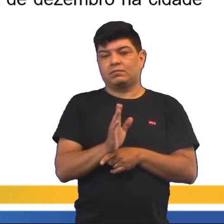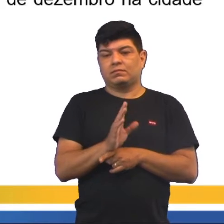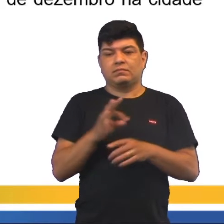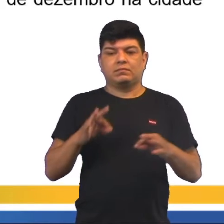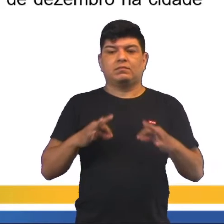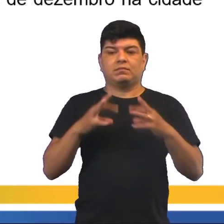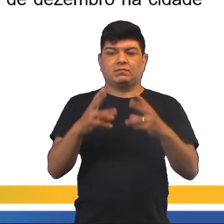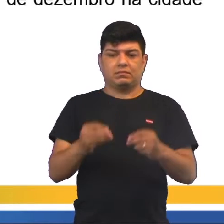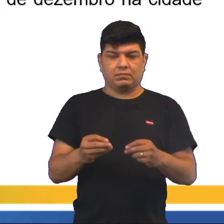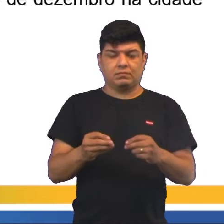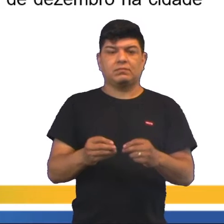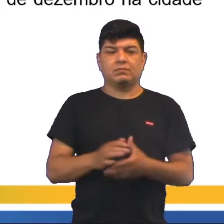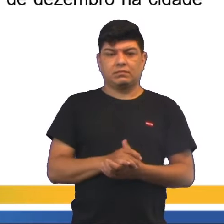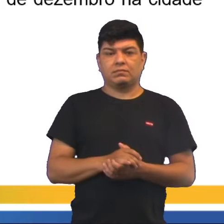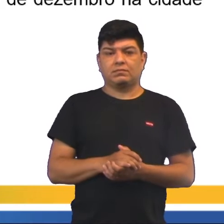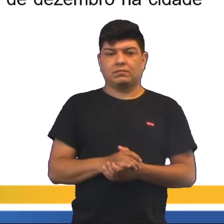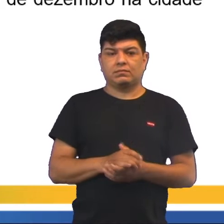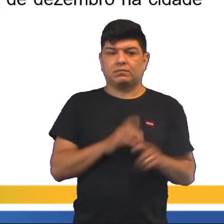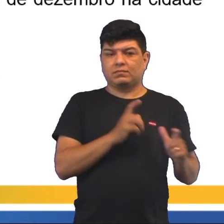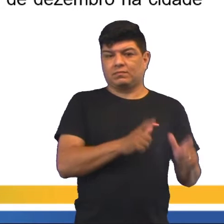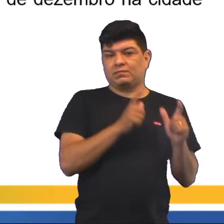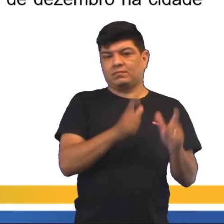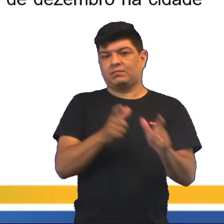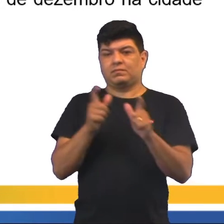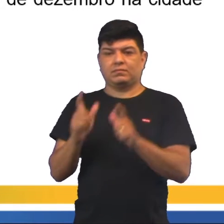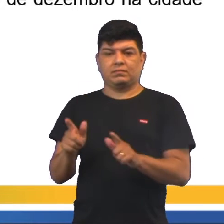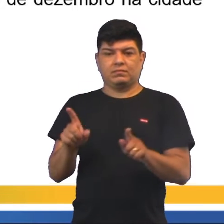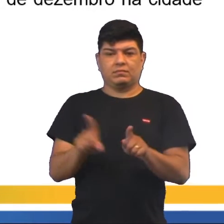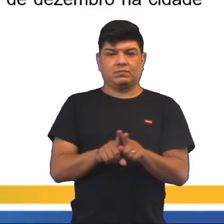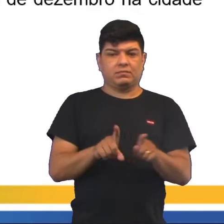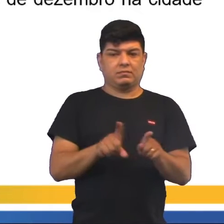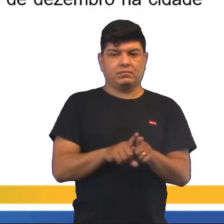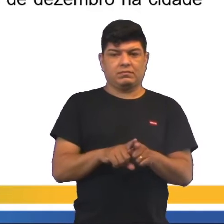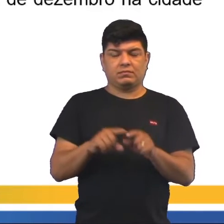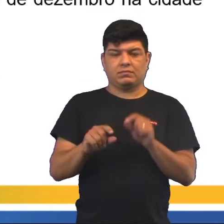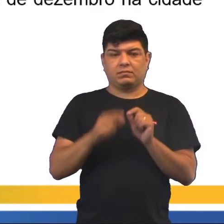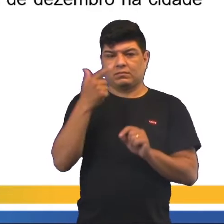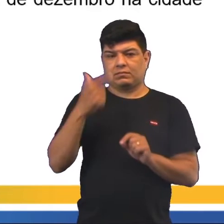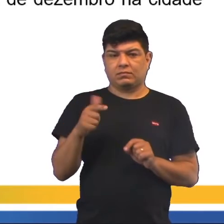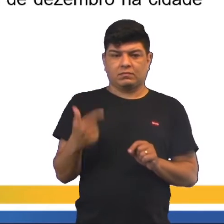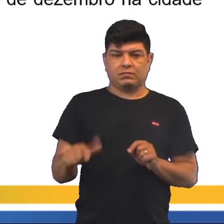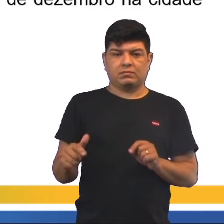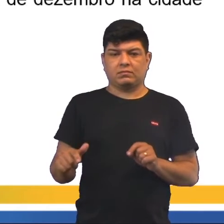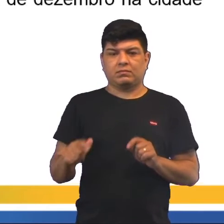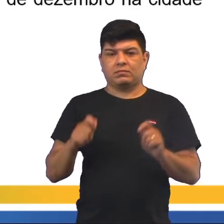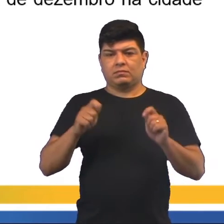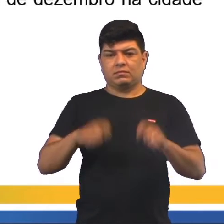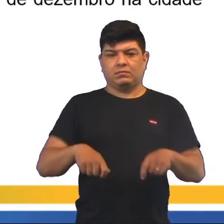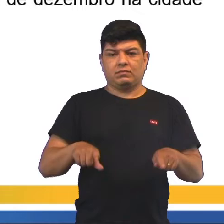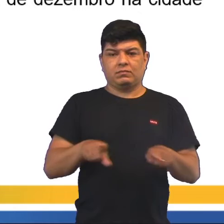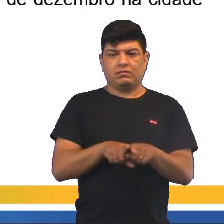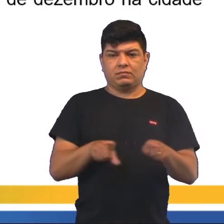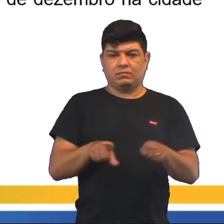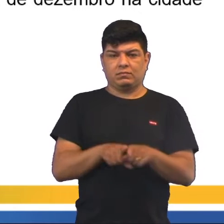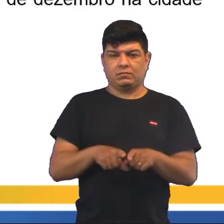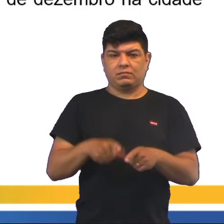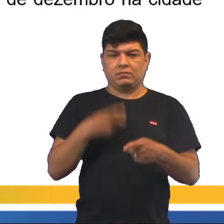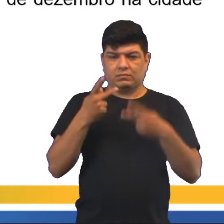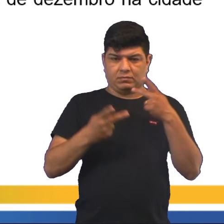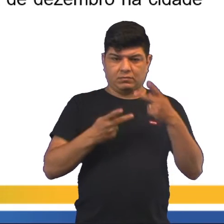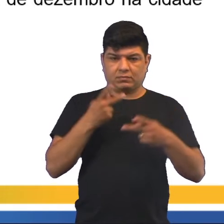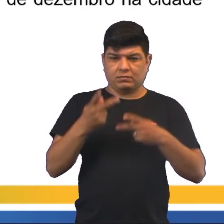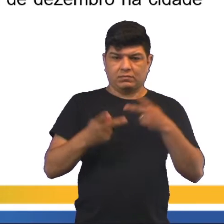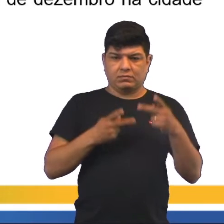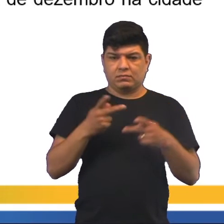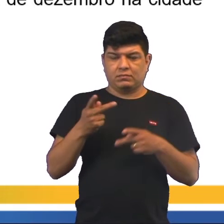em todos os seus ambientes, tá? Uma forma em que não existe a possibilidade de